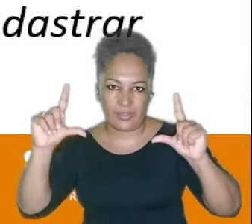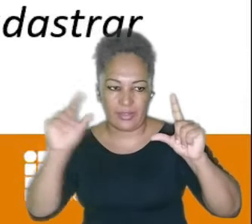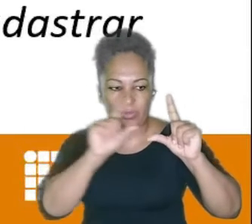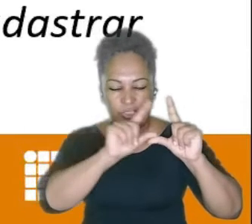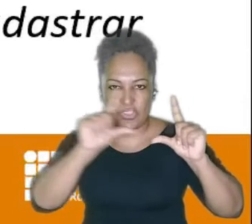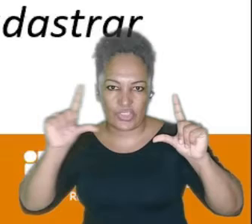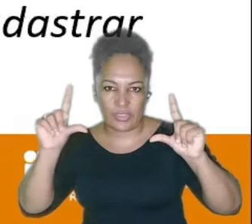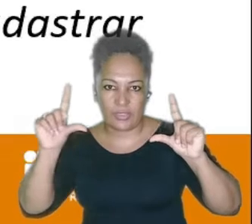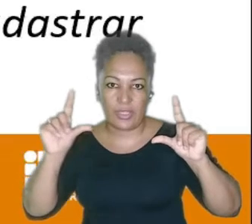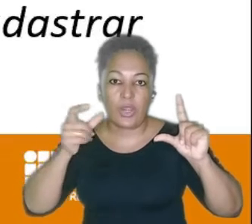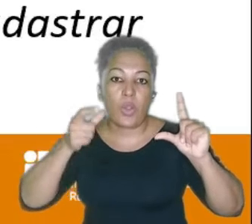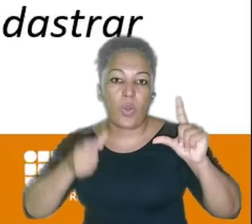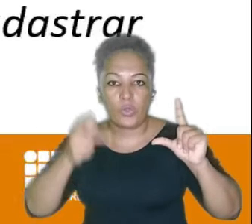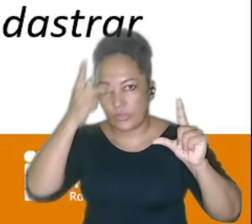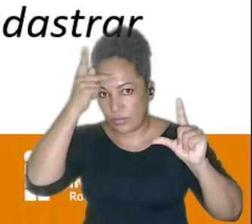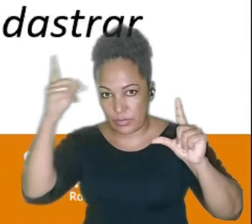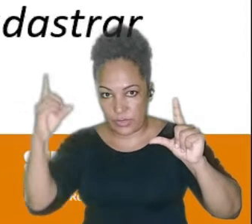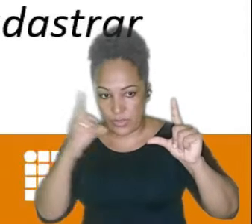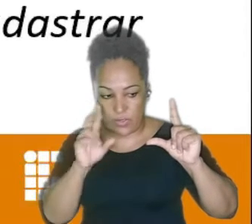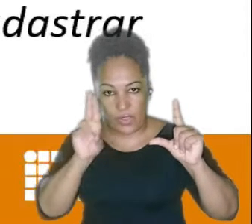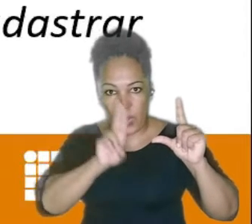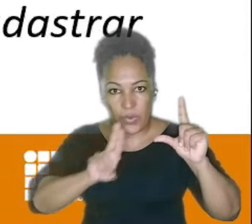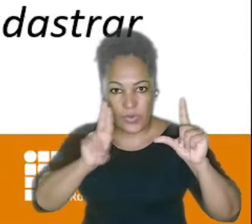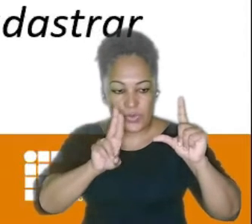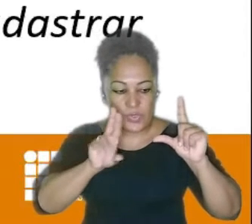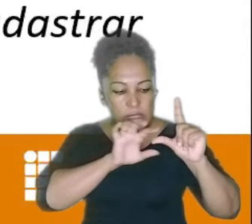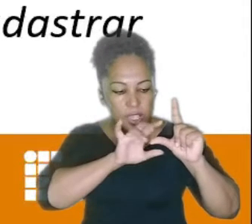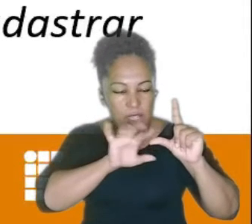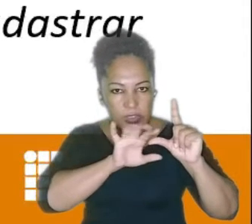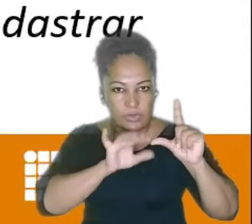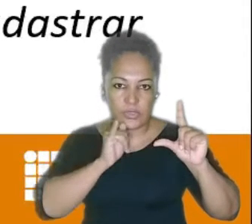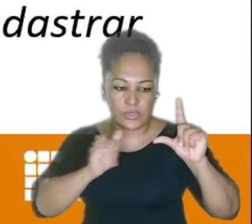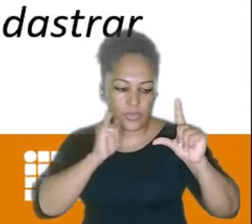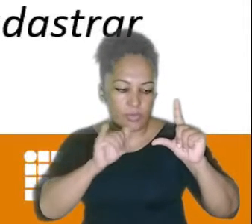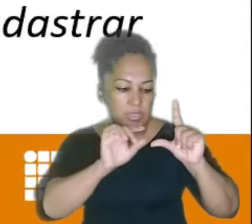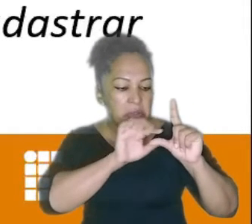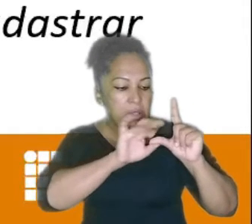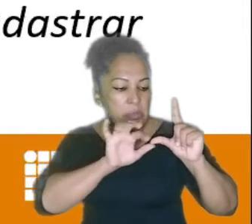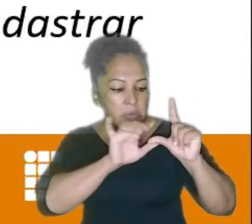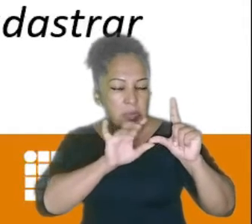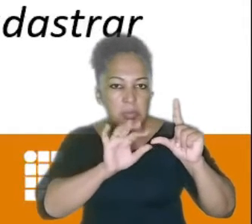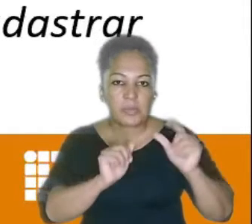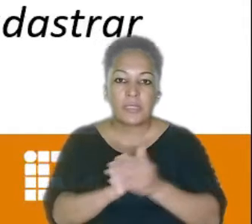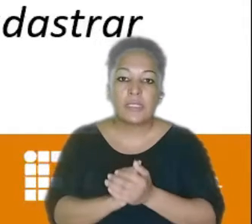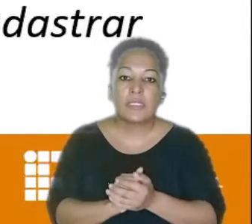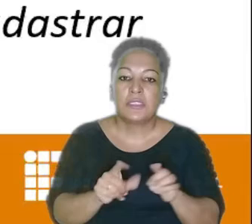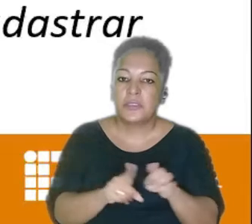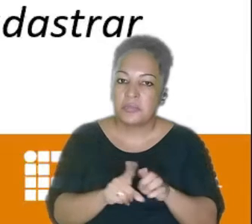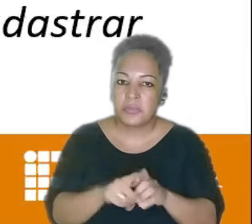interface, é uma janela, tá? Onde o usuário vai manipular as informações,